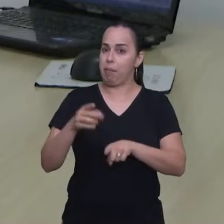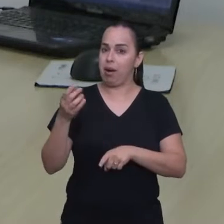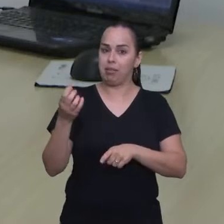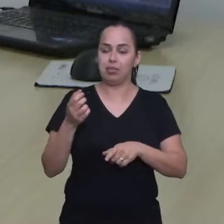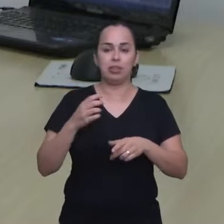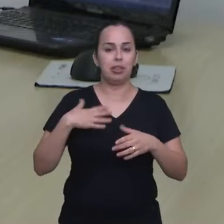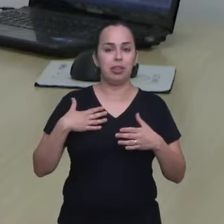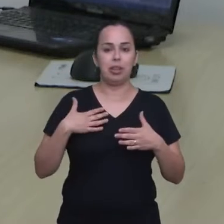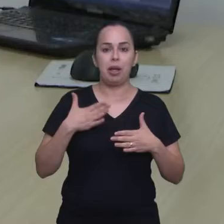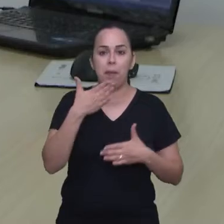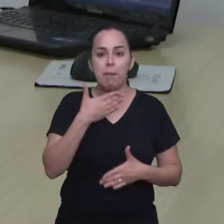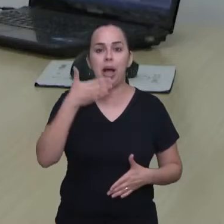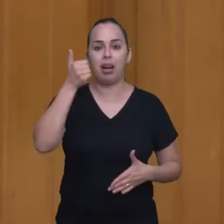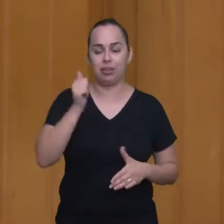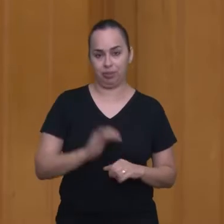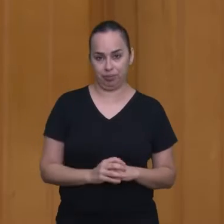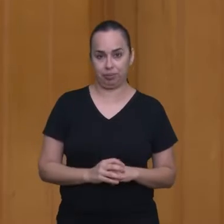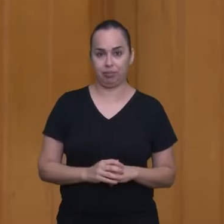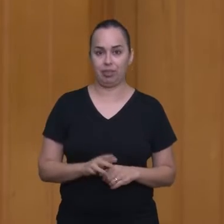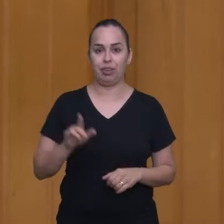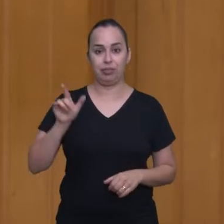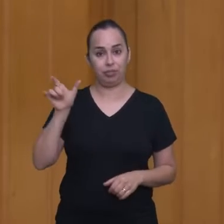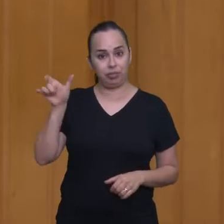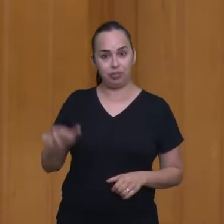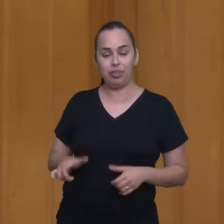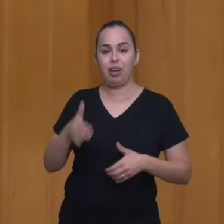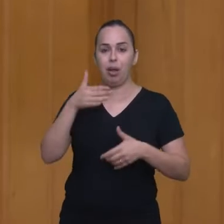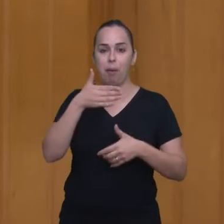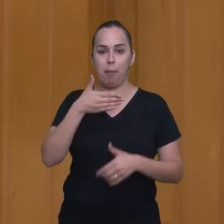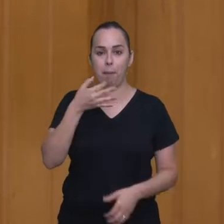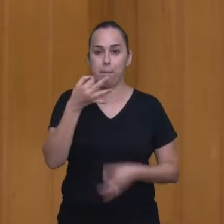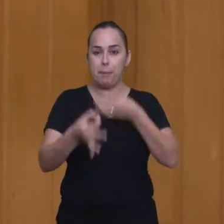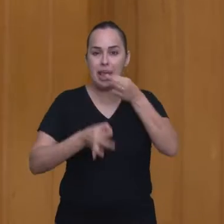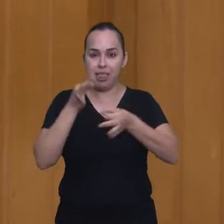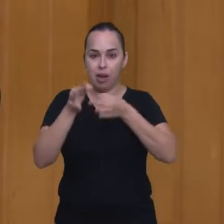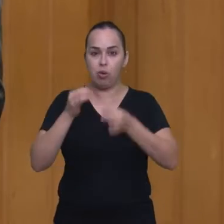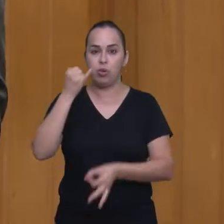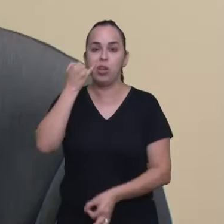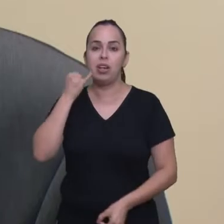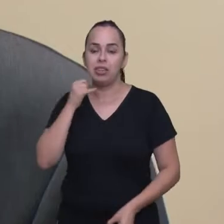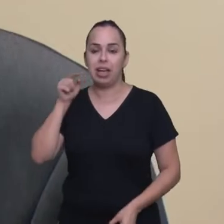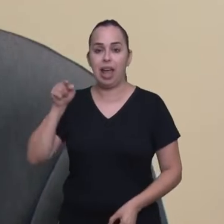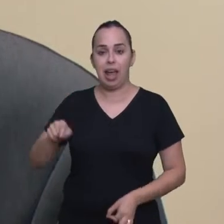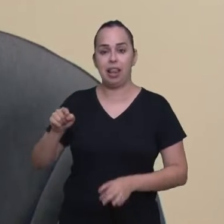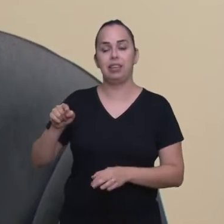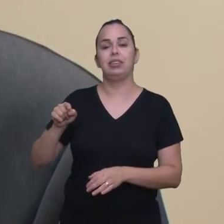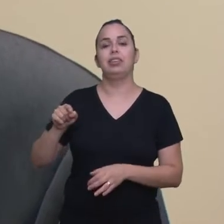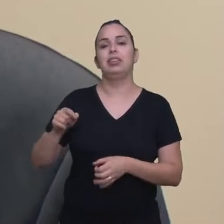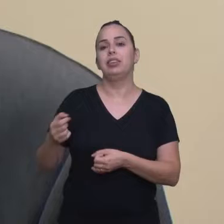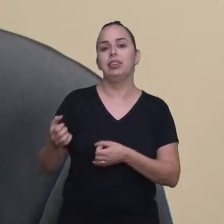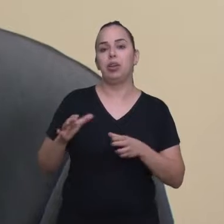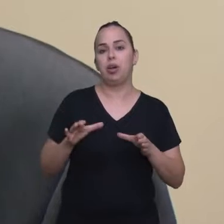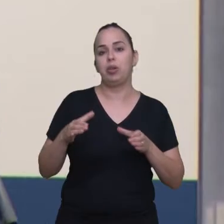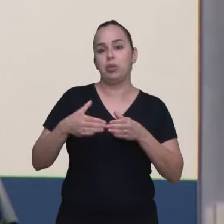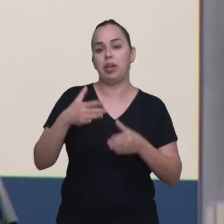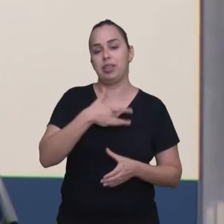benefícios outros que a atividade física traz. Opinião que é reforçada pelo vereador Zé Luiz, membro da Comissão de Saúde. Para